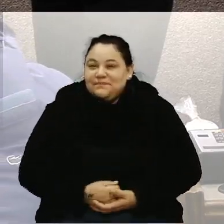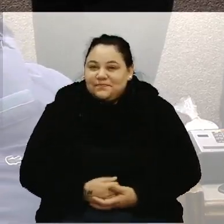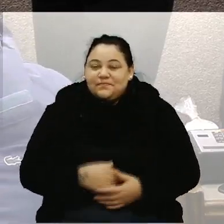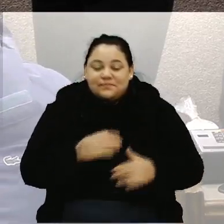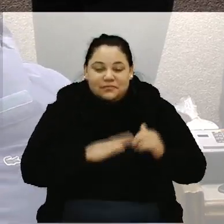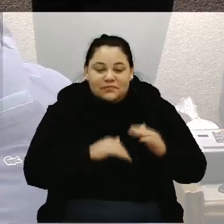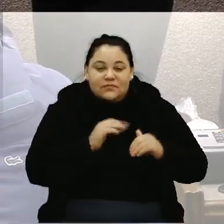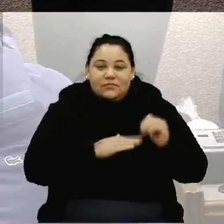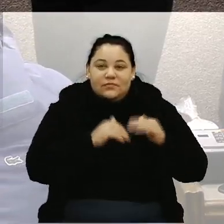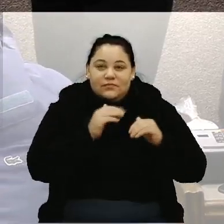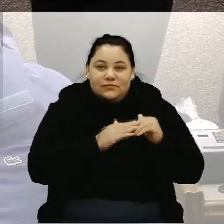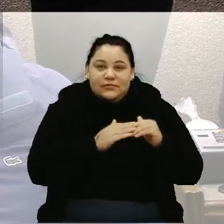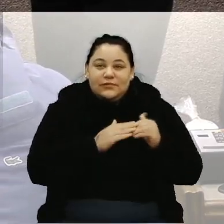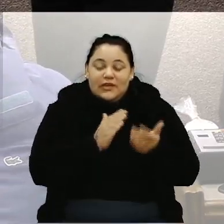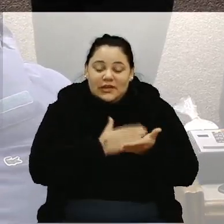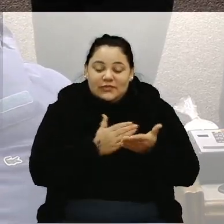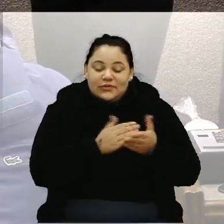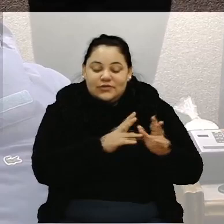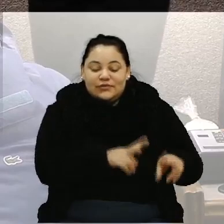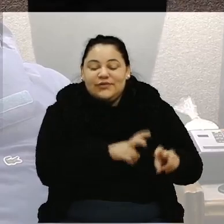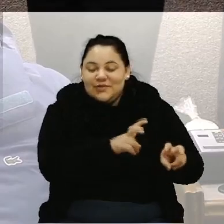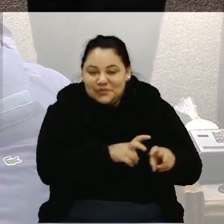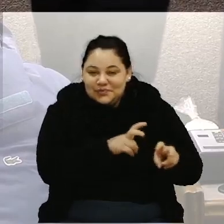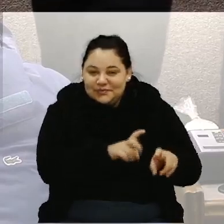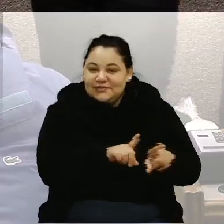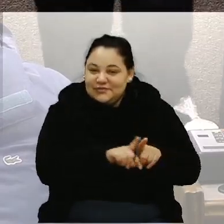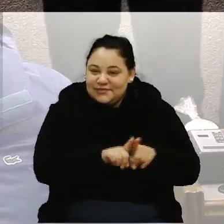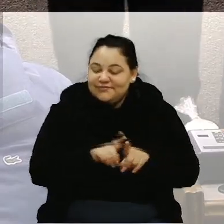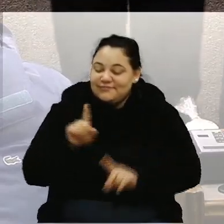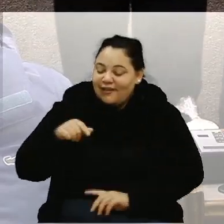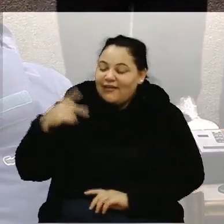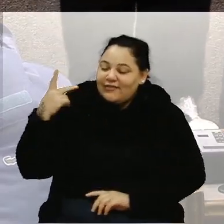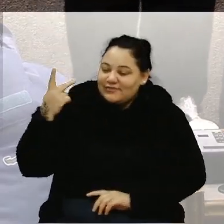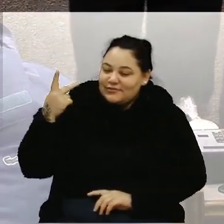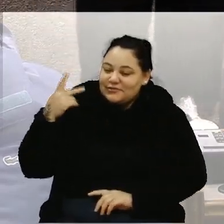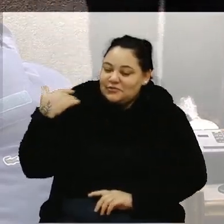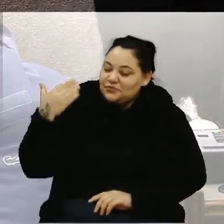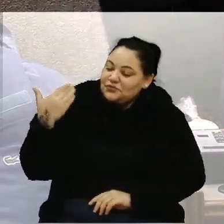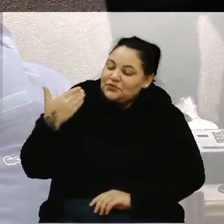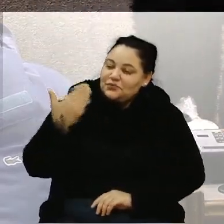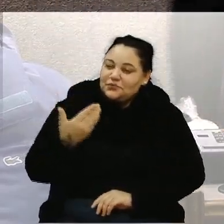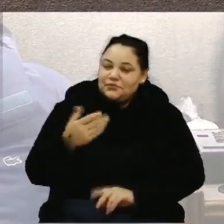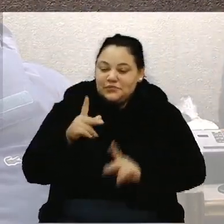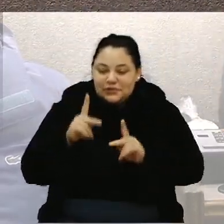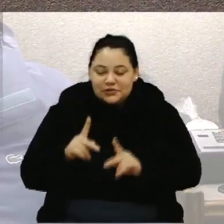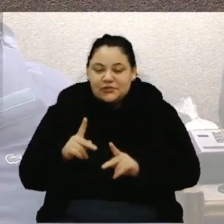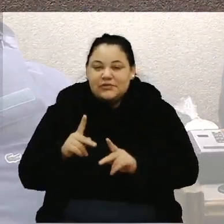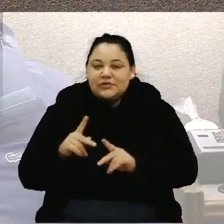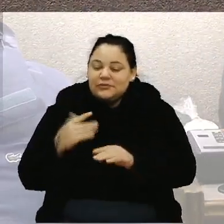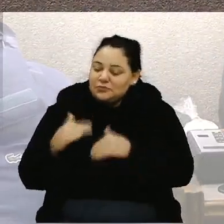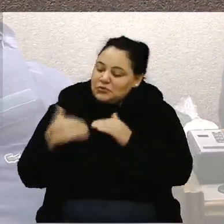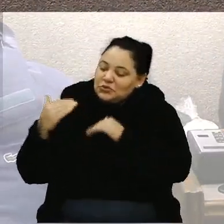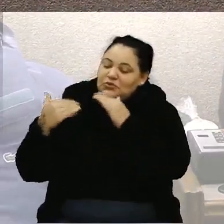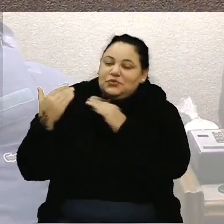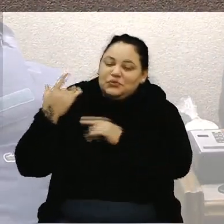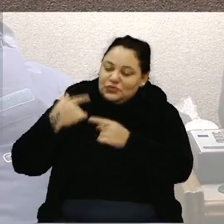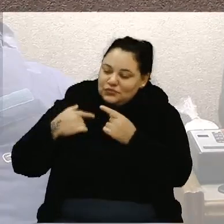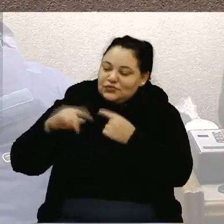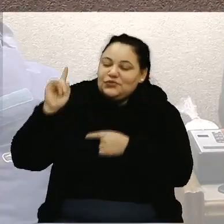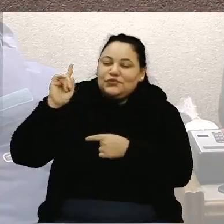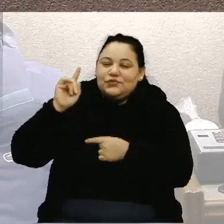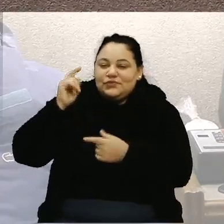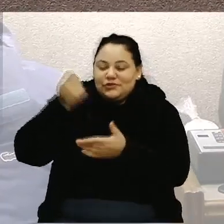grande parte no campo. E essa é a história de pessoas que prosperaram, que lutaram muito para